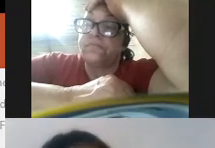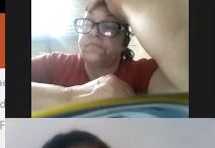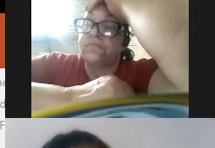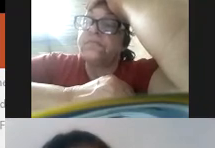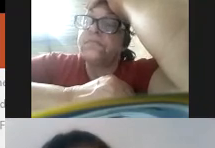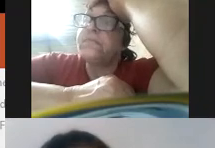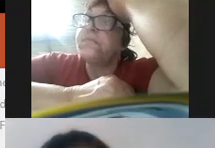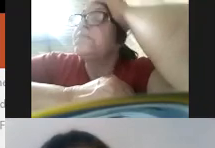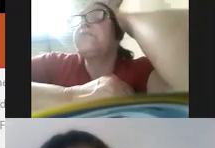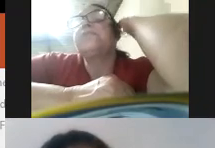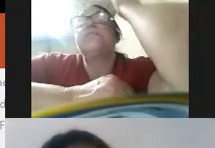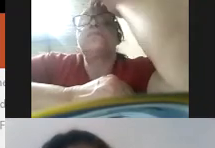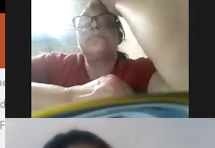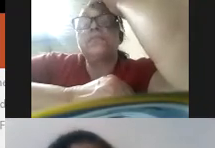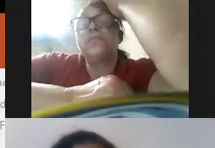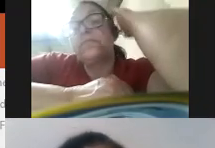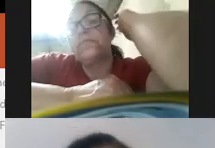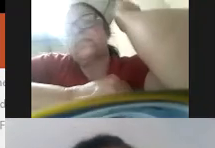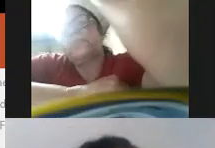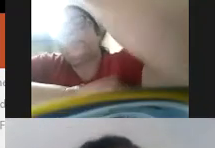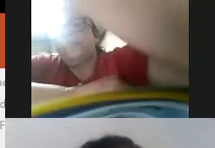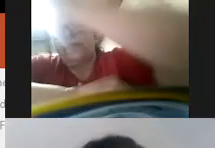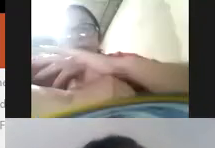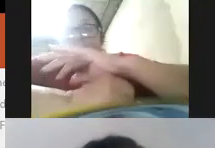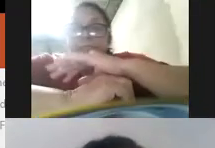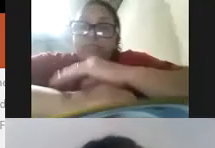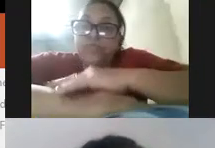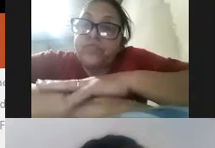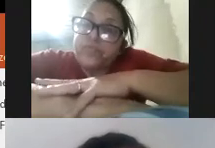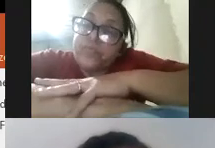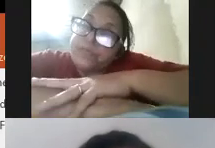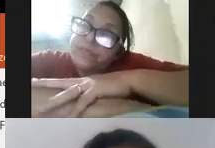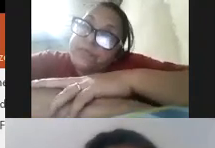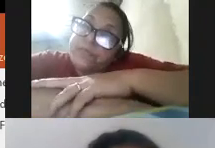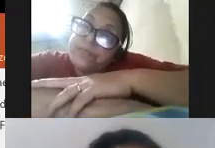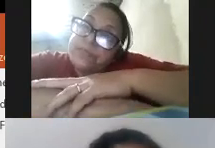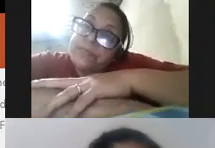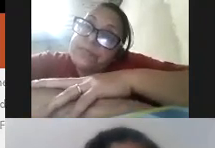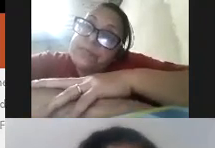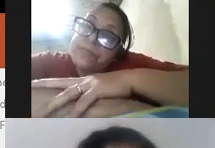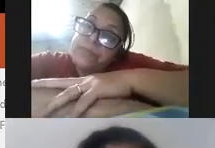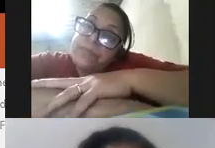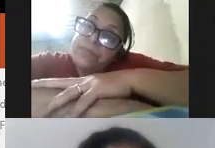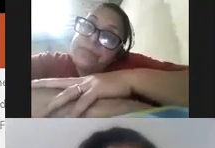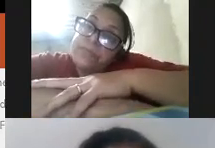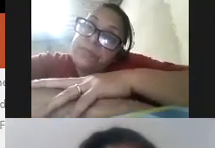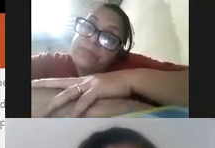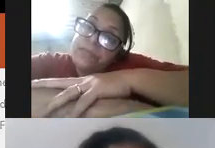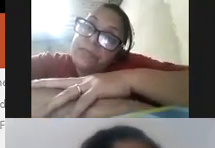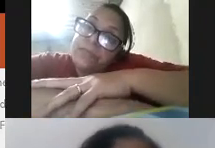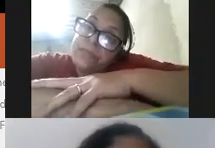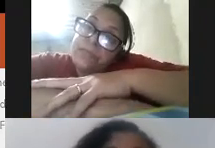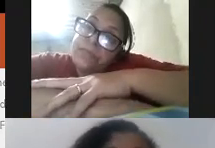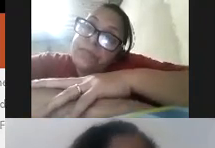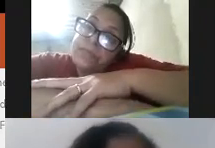vai segurar ela. Se ela tiver uma calça que dê para você fazer isso, você vai segurar ela onde? Pelo